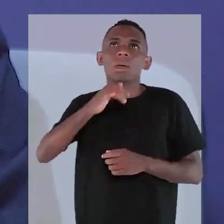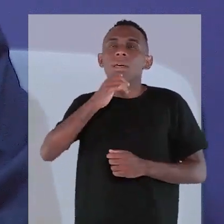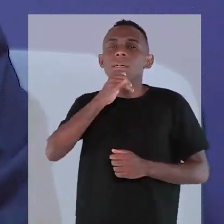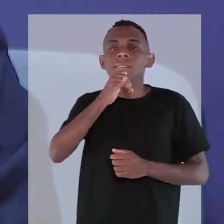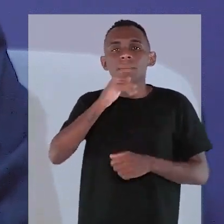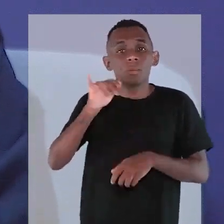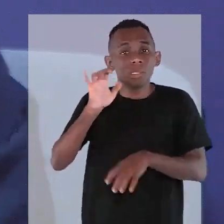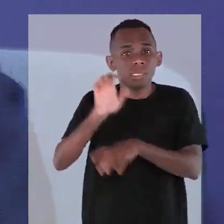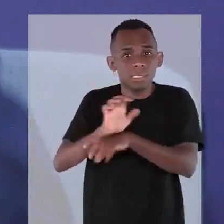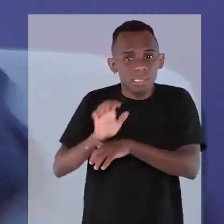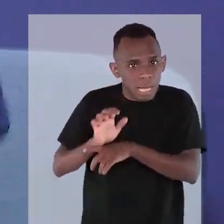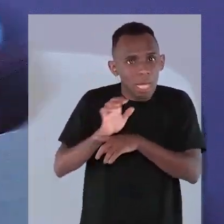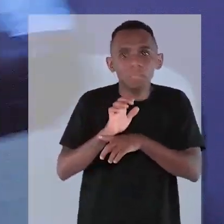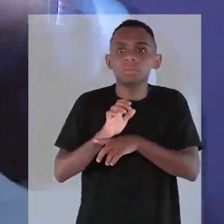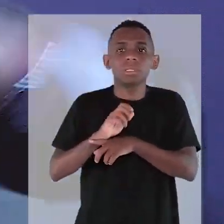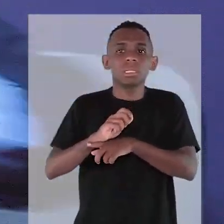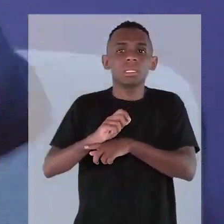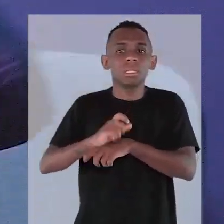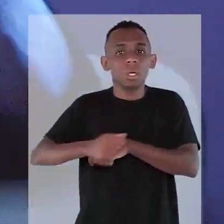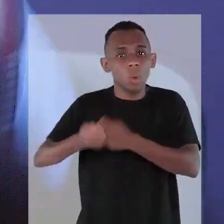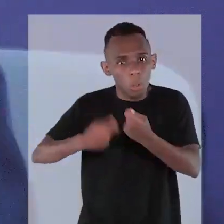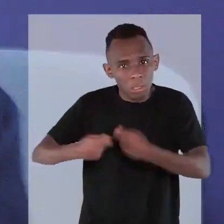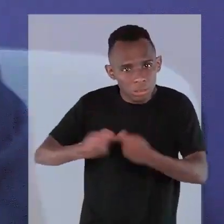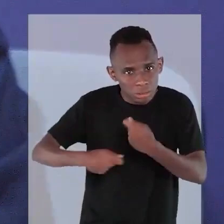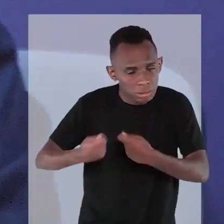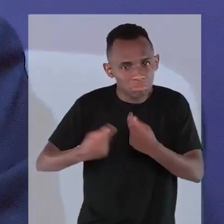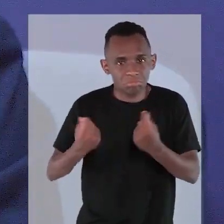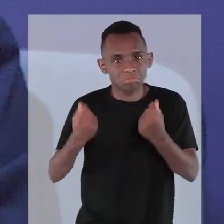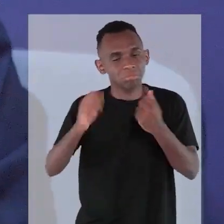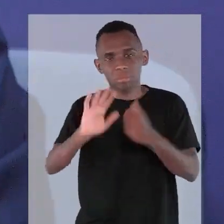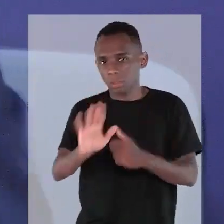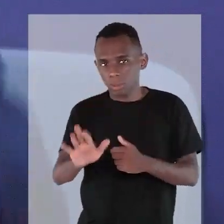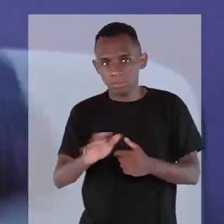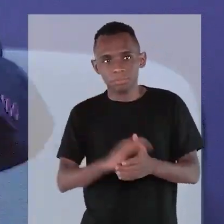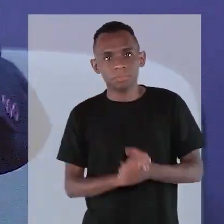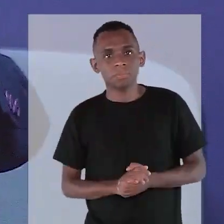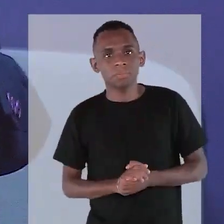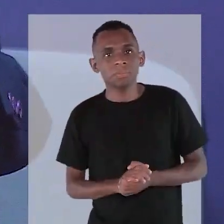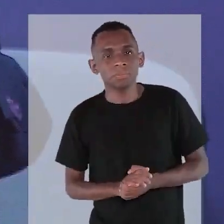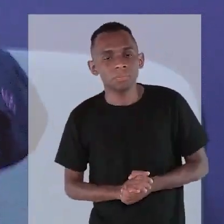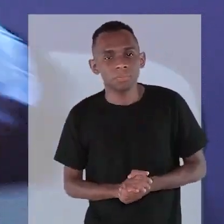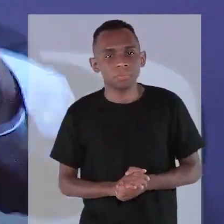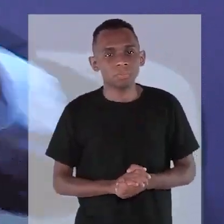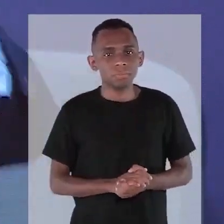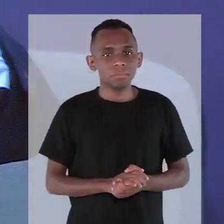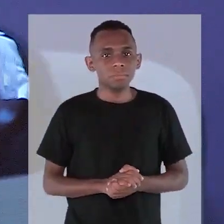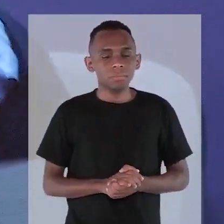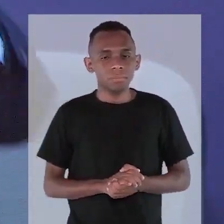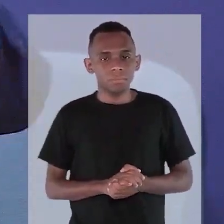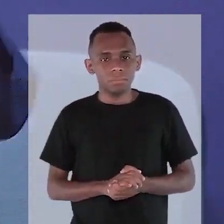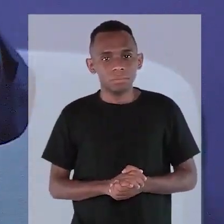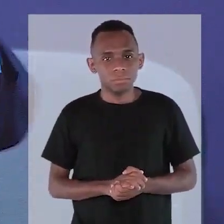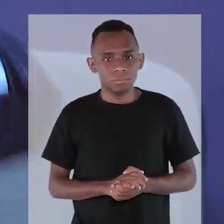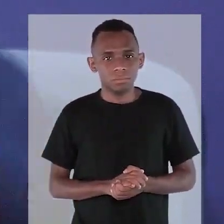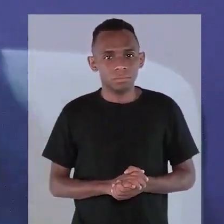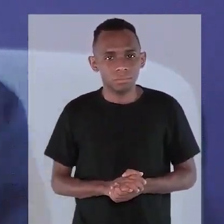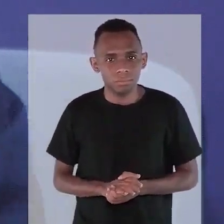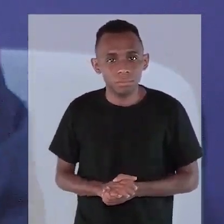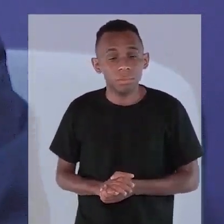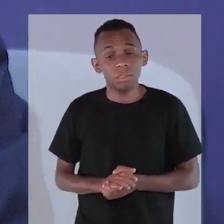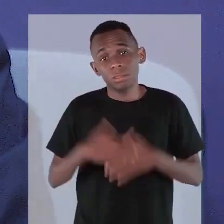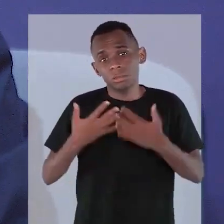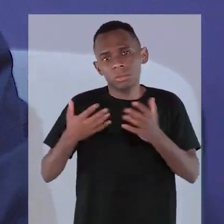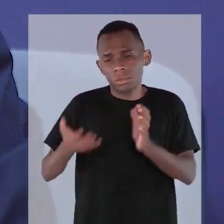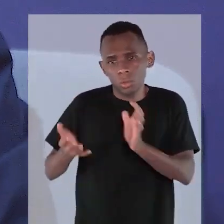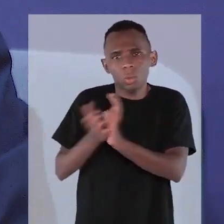economia, né? É um Estado que reconhece o livre mercado. E o próprio Hayek, né, ele foi um pupilo do Ludwig